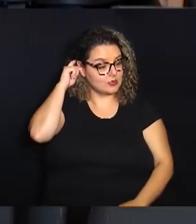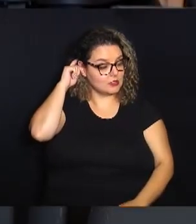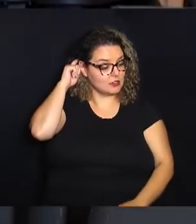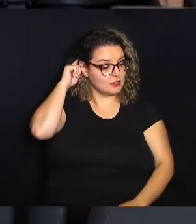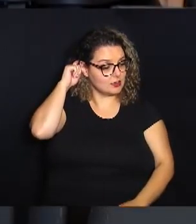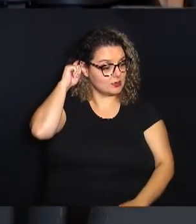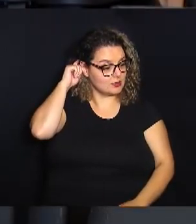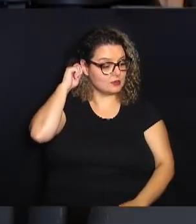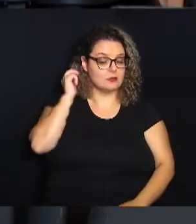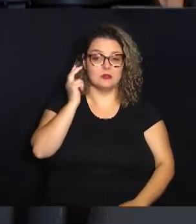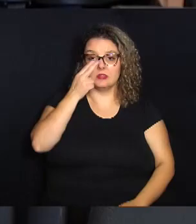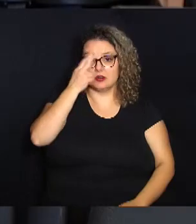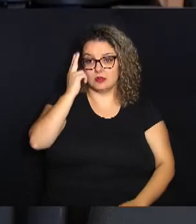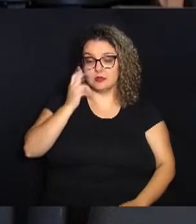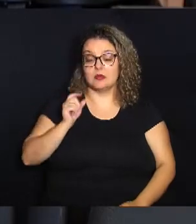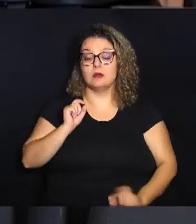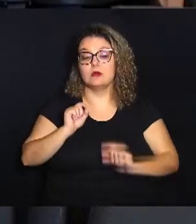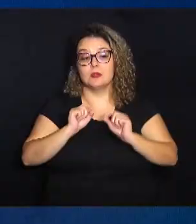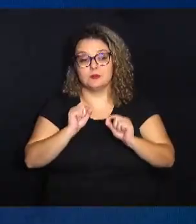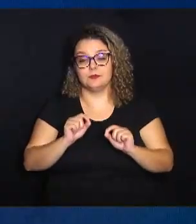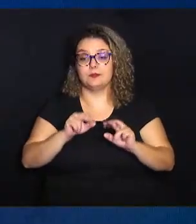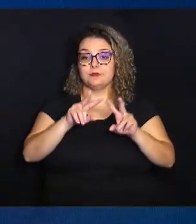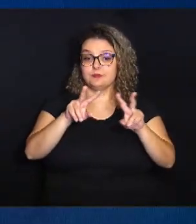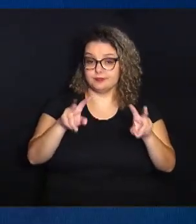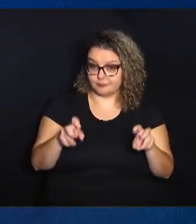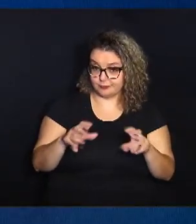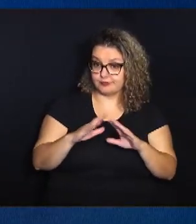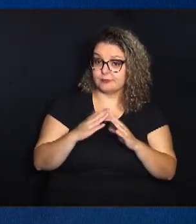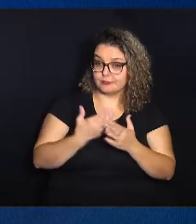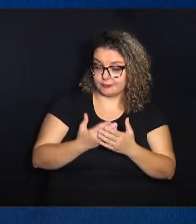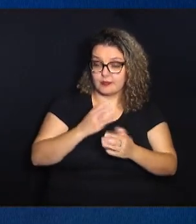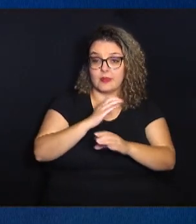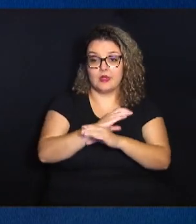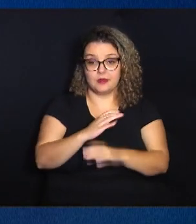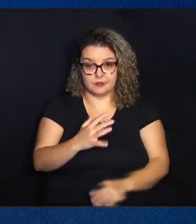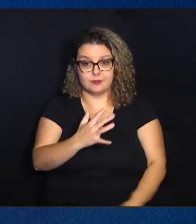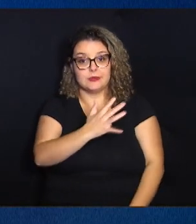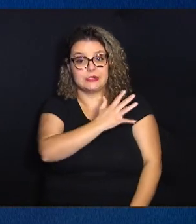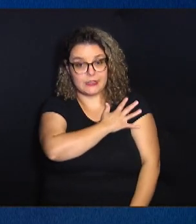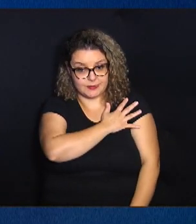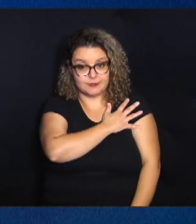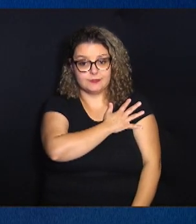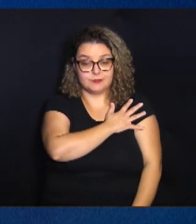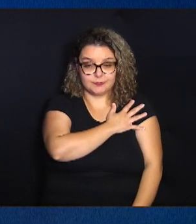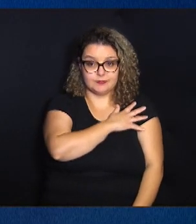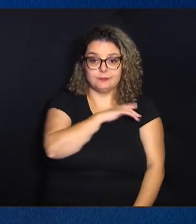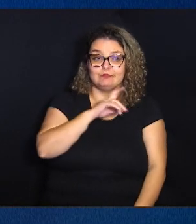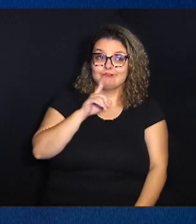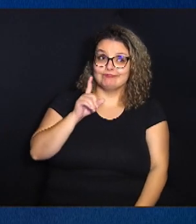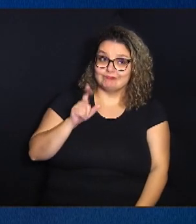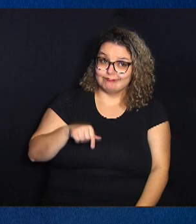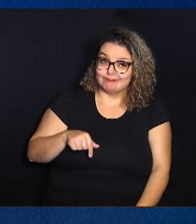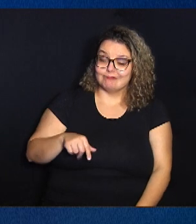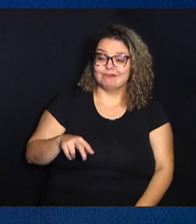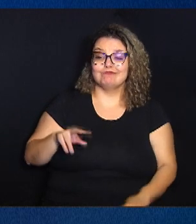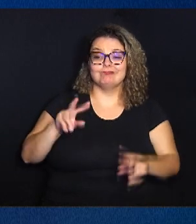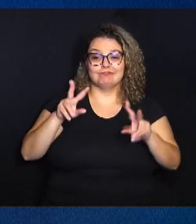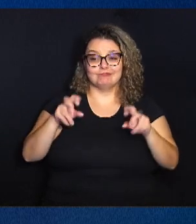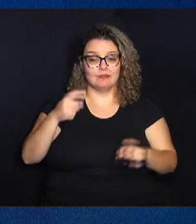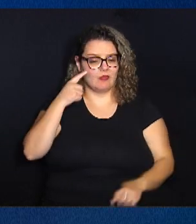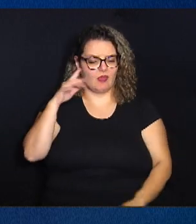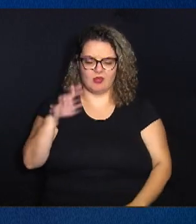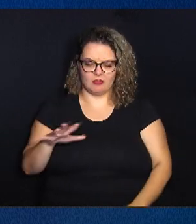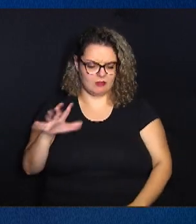que esse tema da escola cívico-militar é um tema estritamente